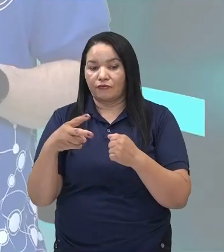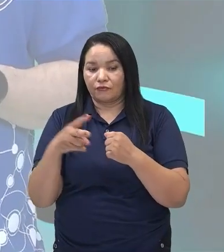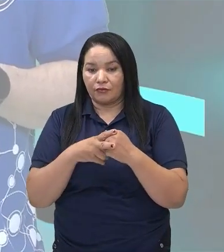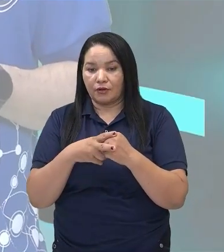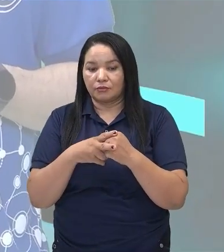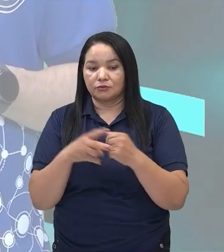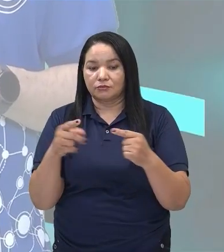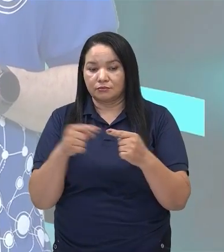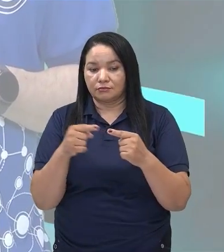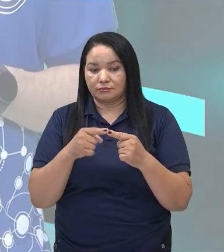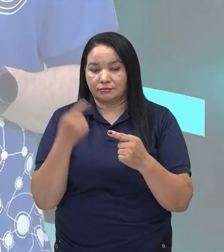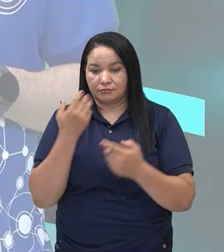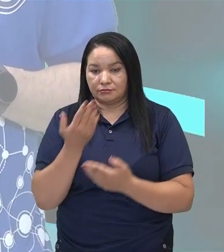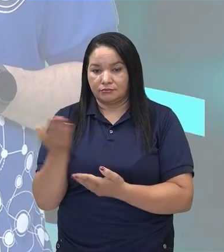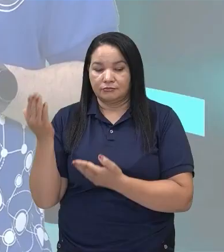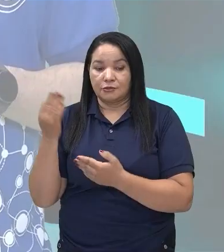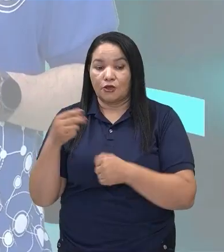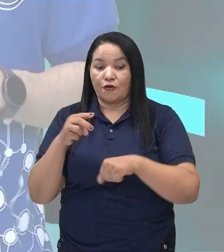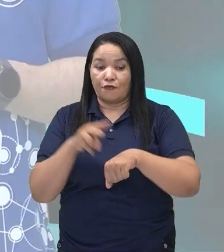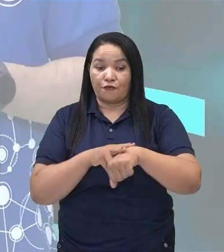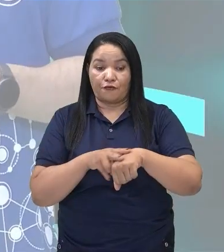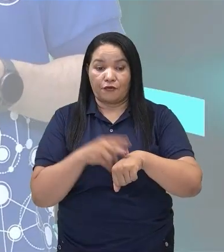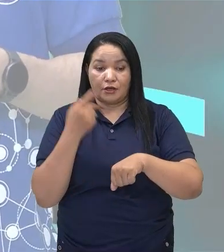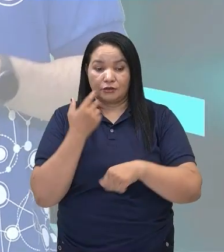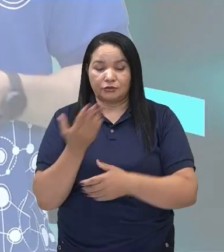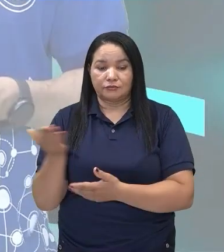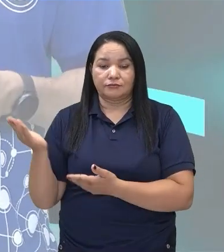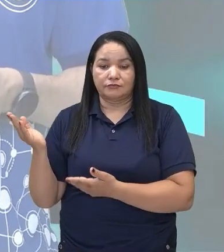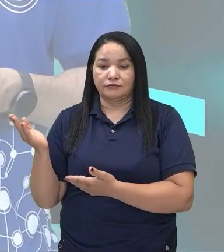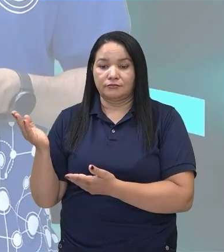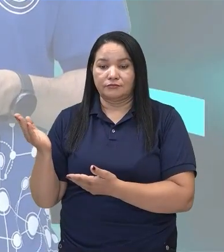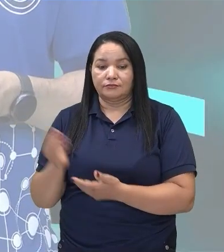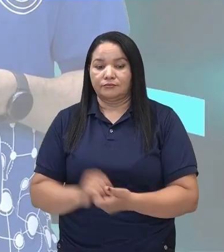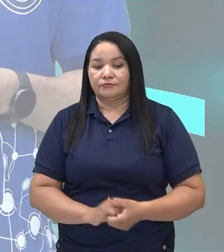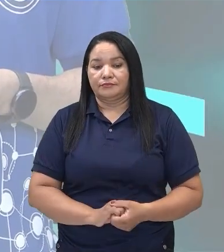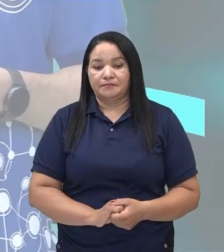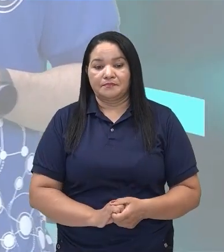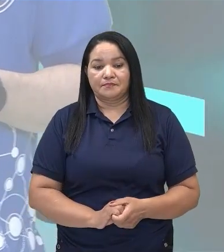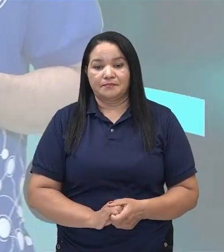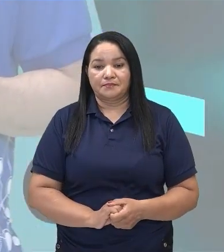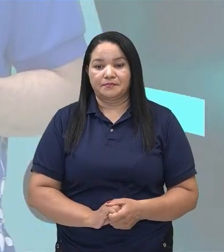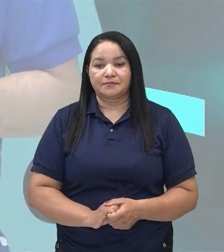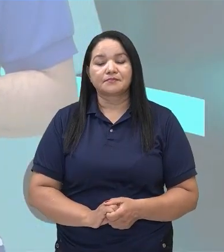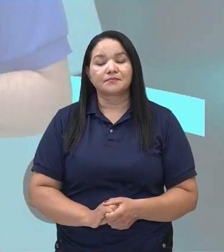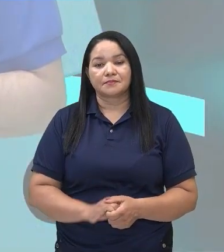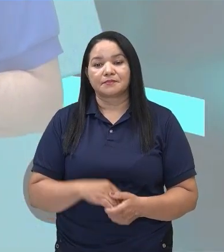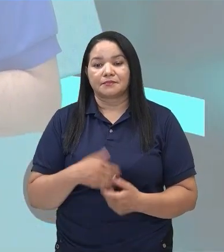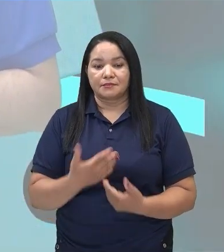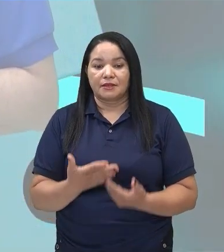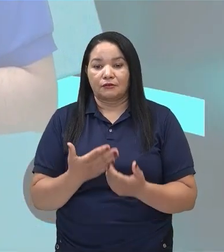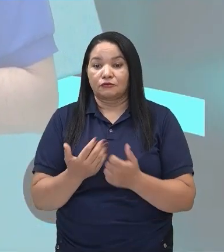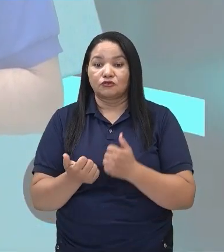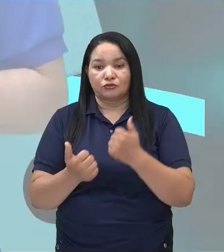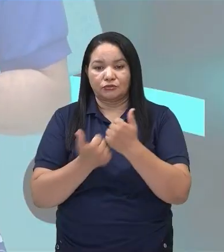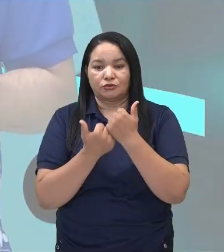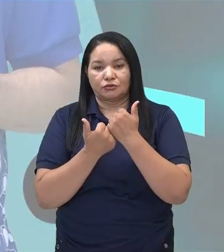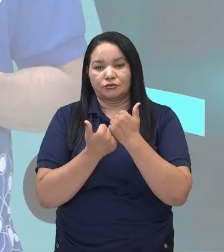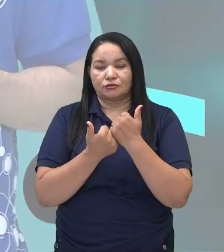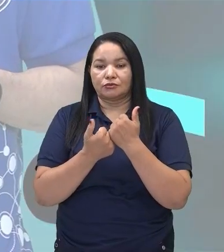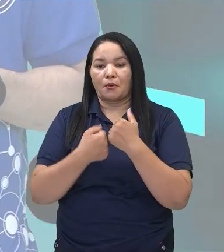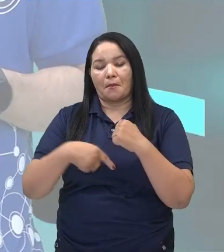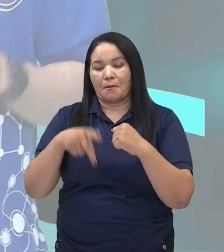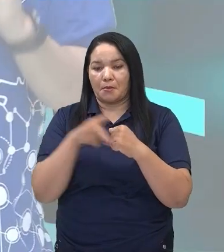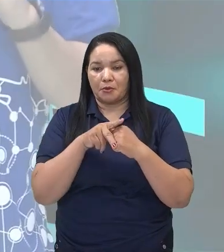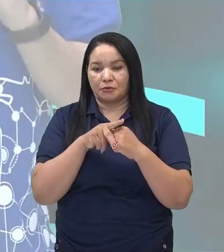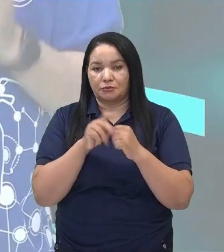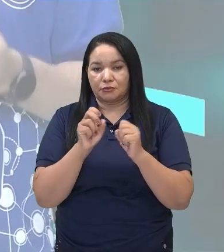Então, ele é um guia turístico espacial, Solomon é um guia turístico espacial. Eu só substituir o nome por esse pronome aqui,